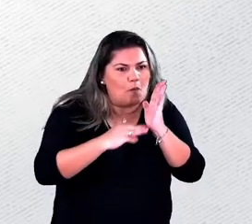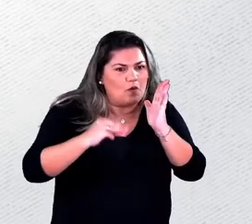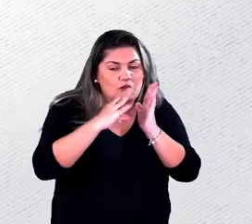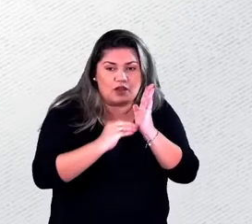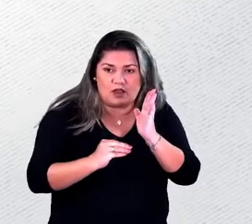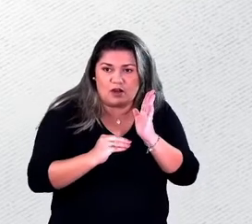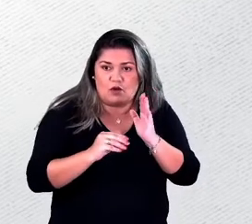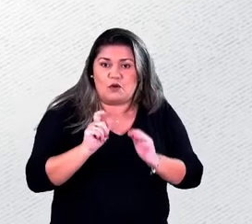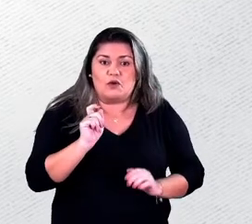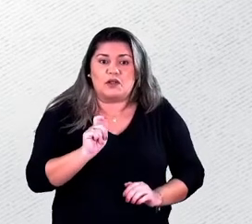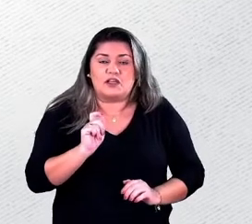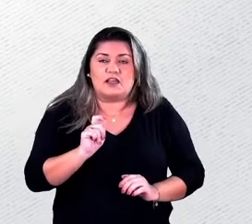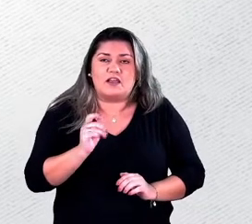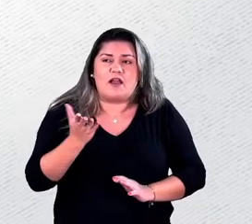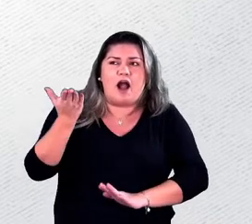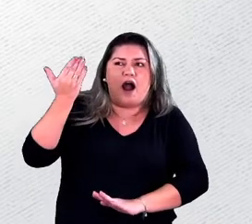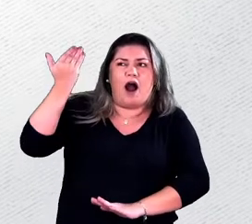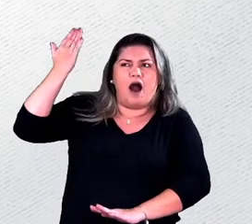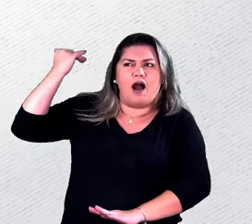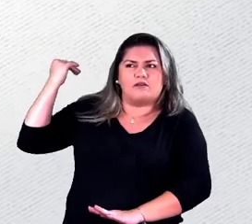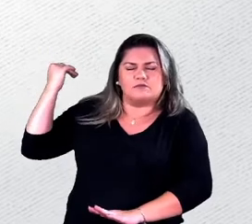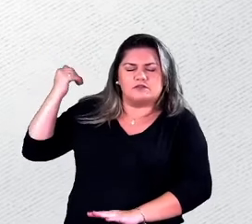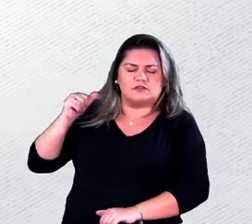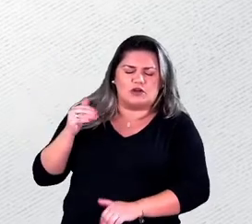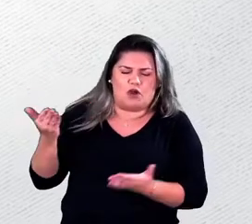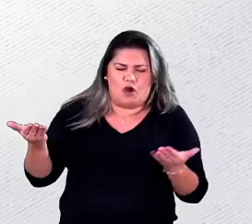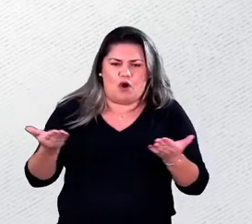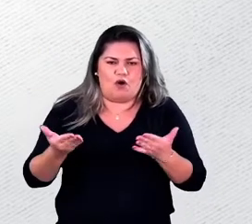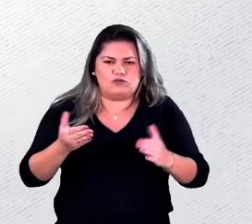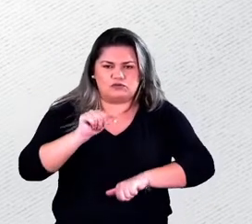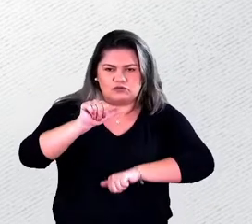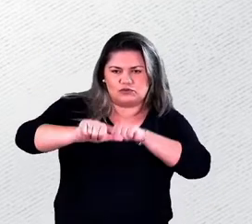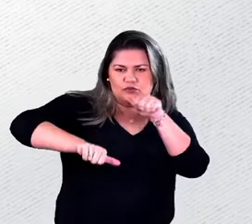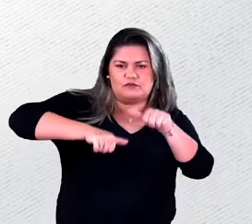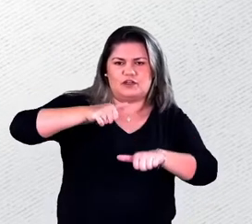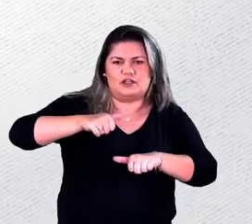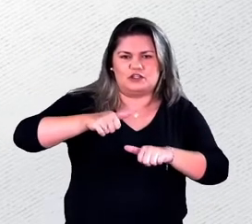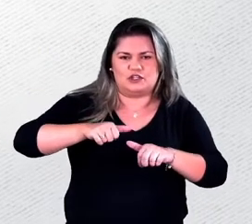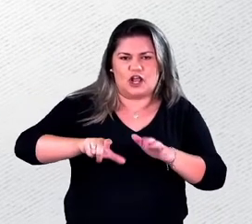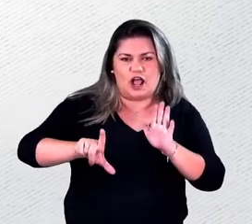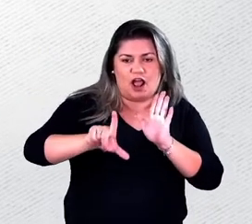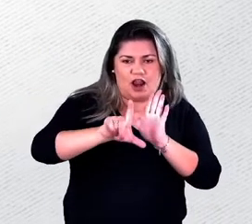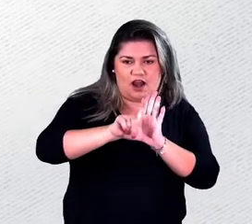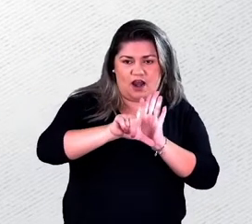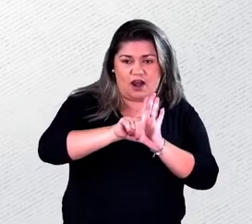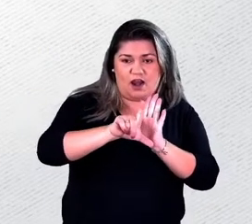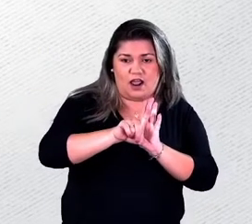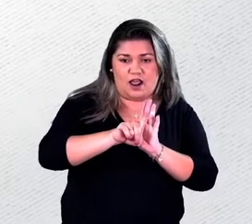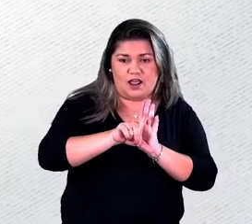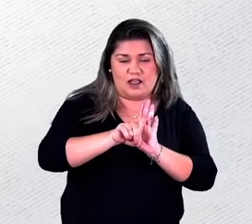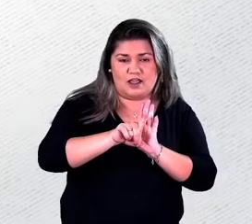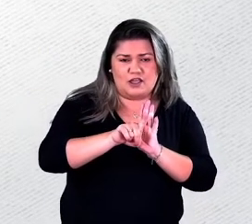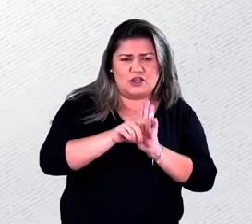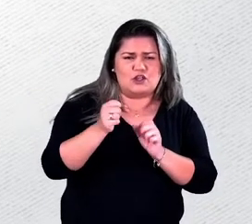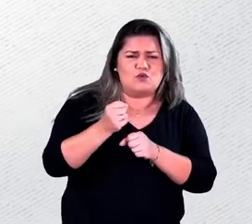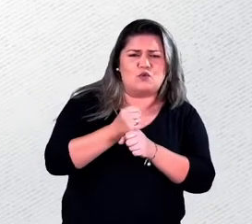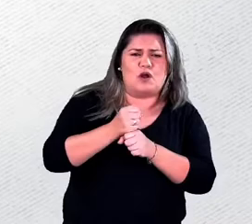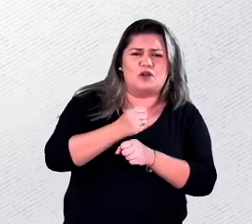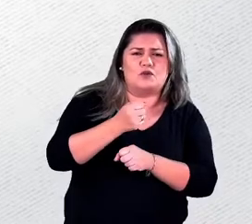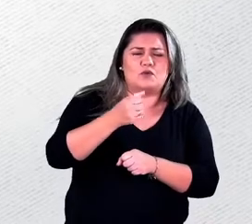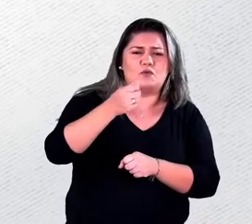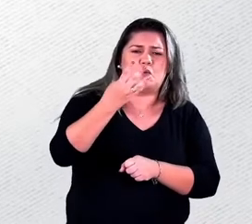que era então é aplicado é com fundamento no decreto-lei 7661 de 1945 tão